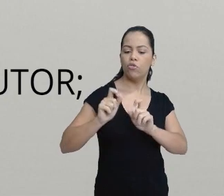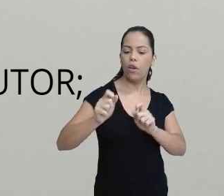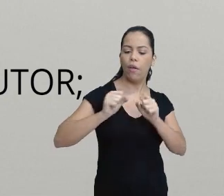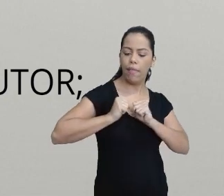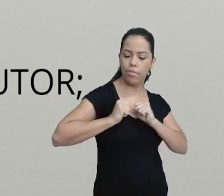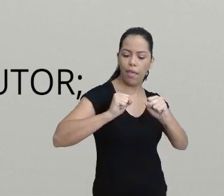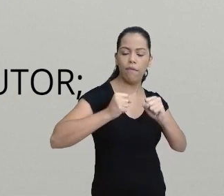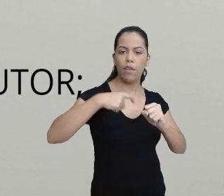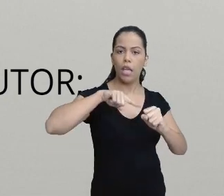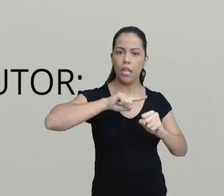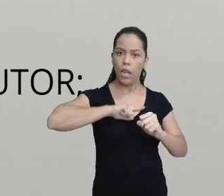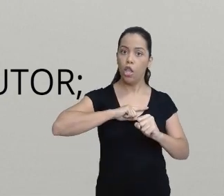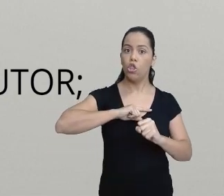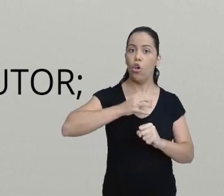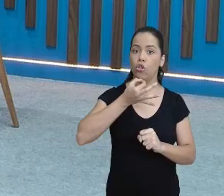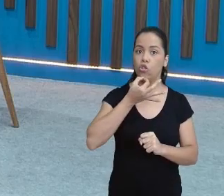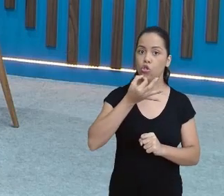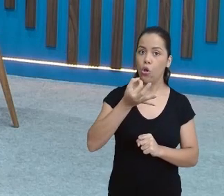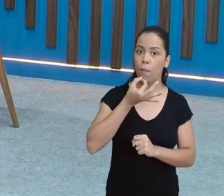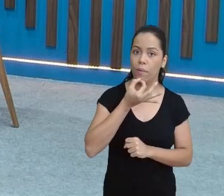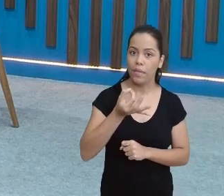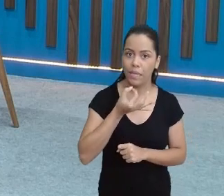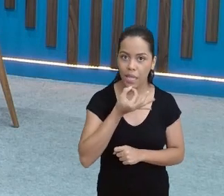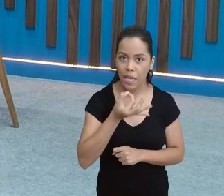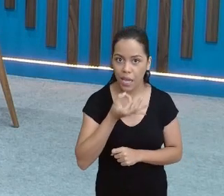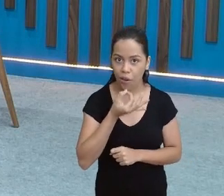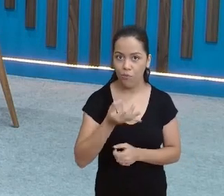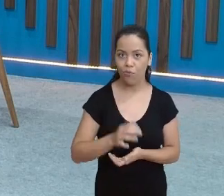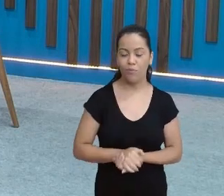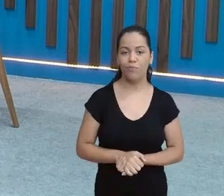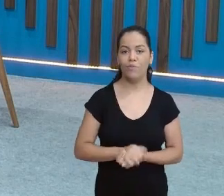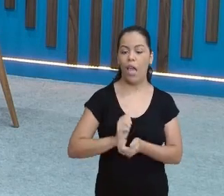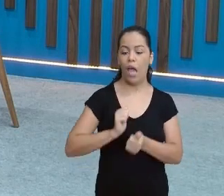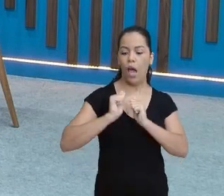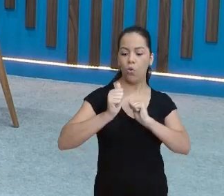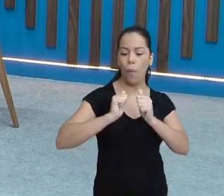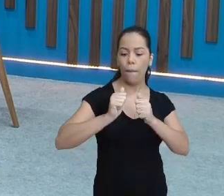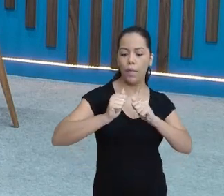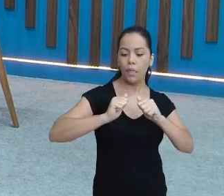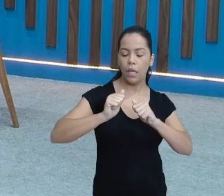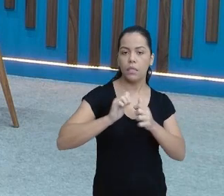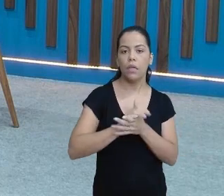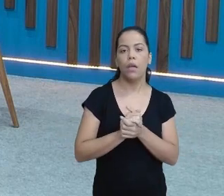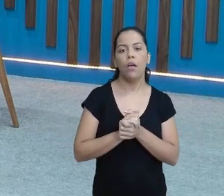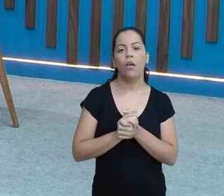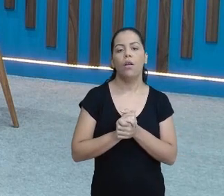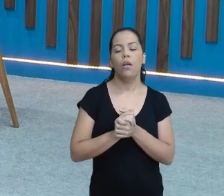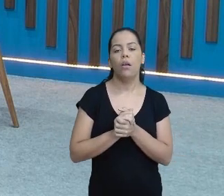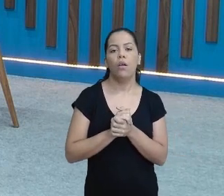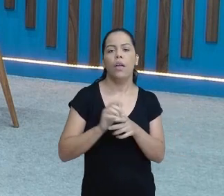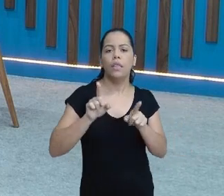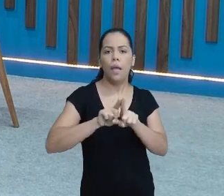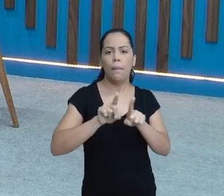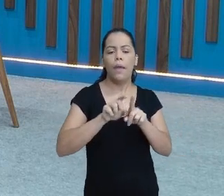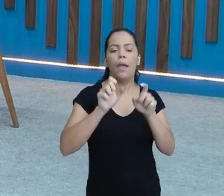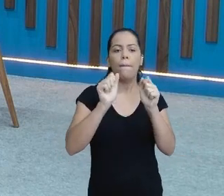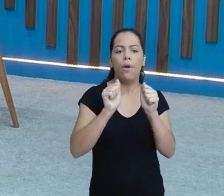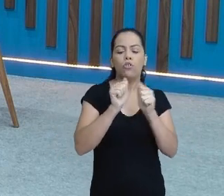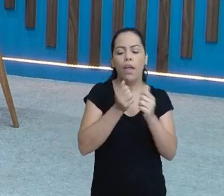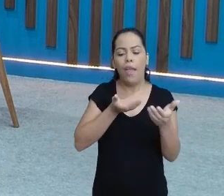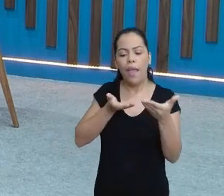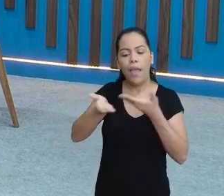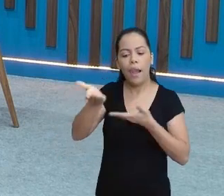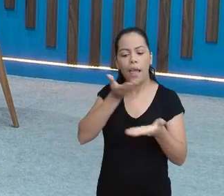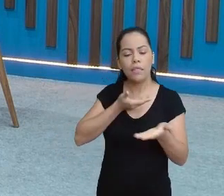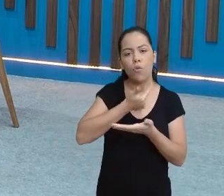nossos argumentos, o nosso ponto de vista, certo? Parte de outras produções, livros, filmes,